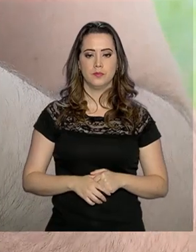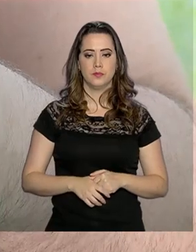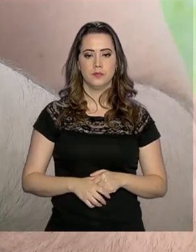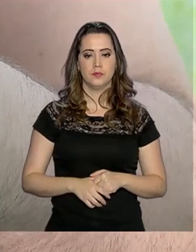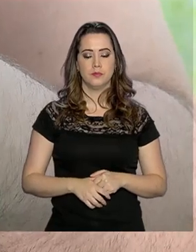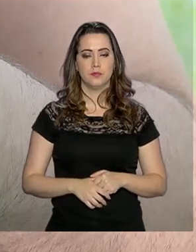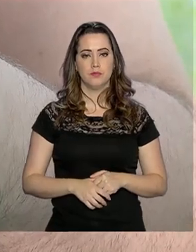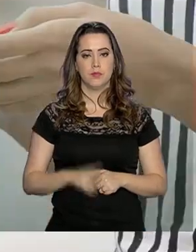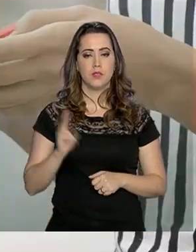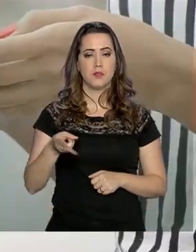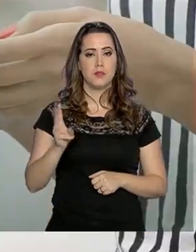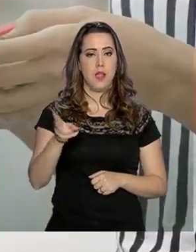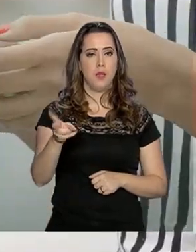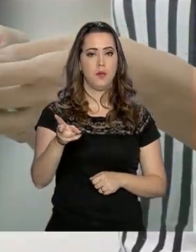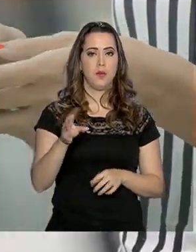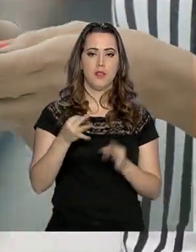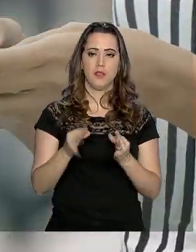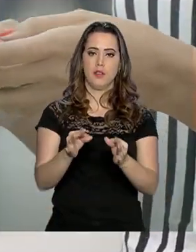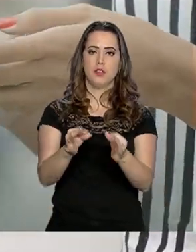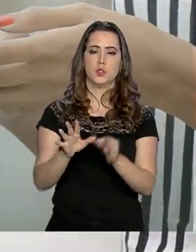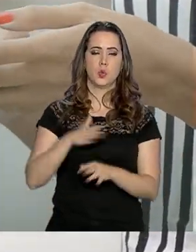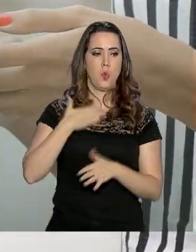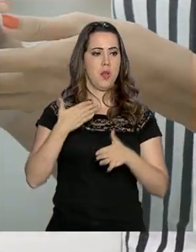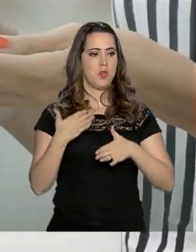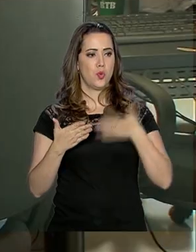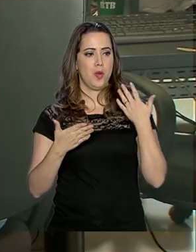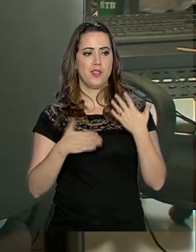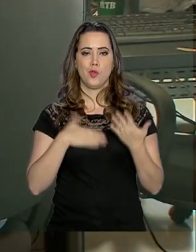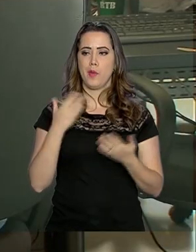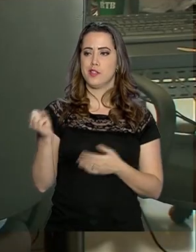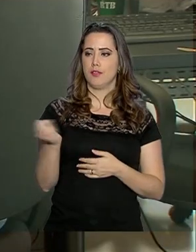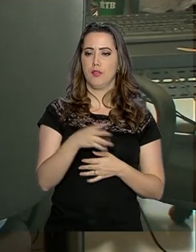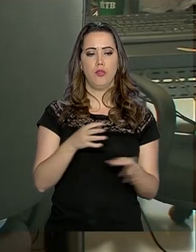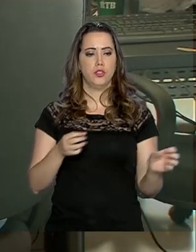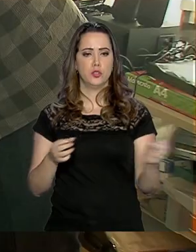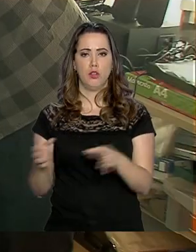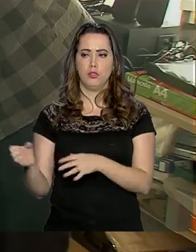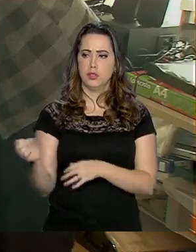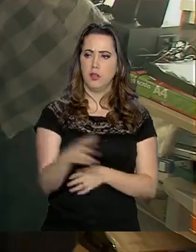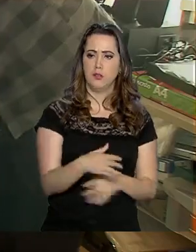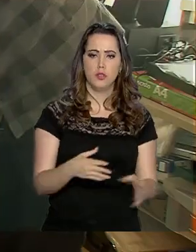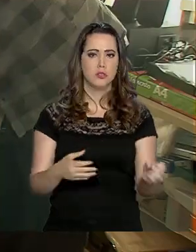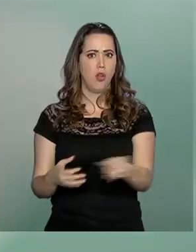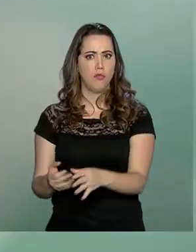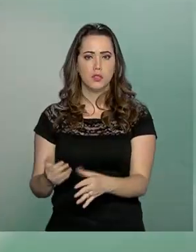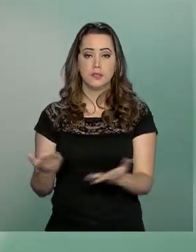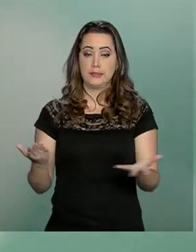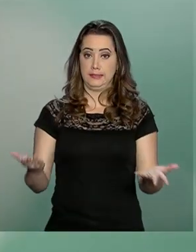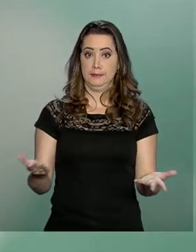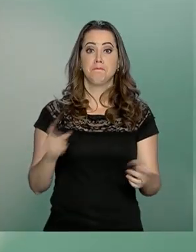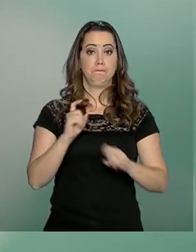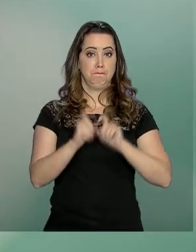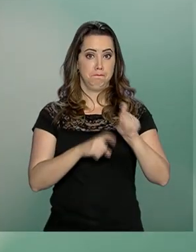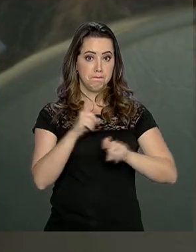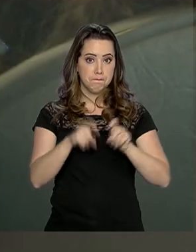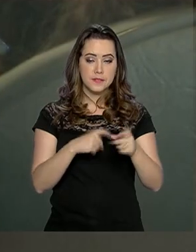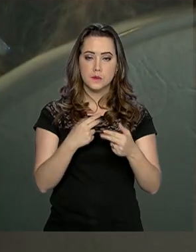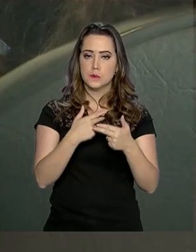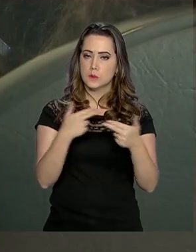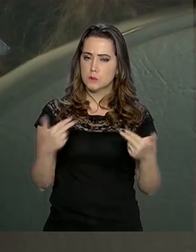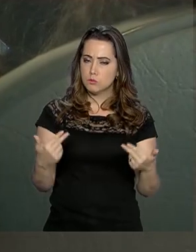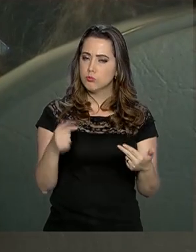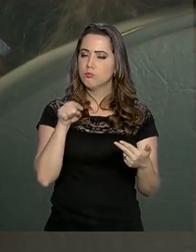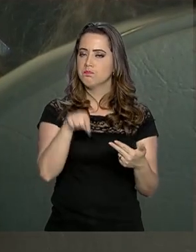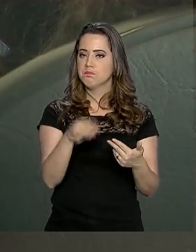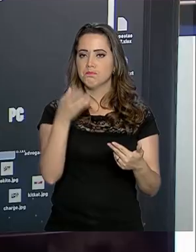a cada dia a tecnologia nos surpreende com novas máquinas computadores e celulares por um